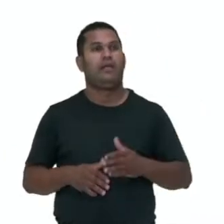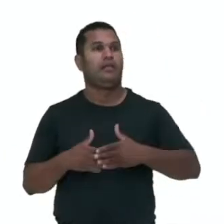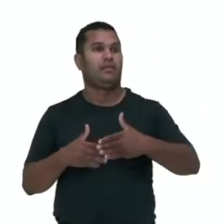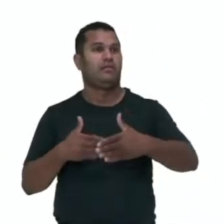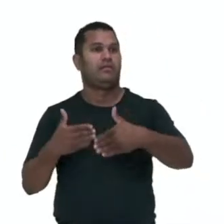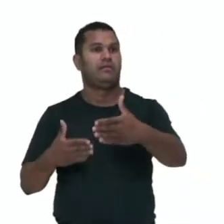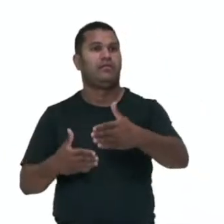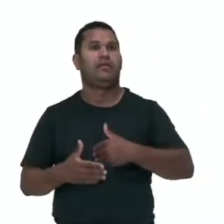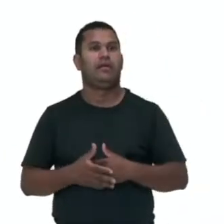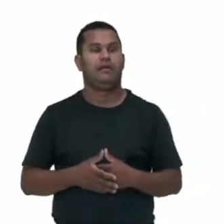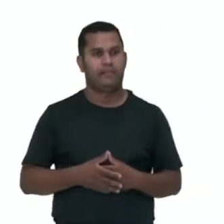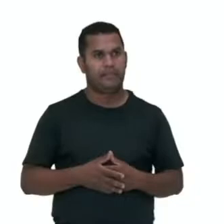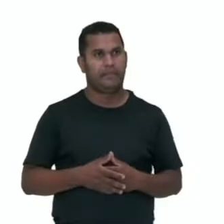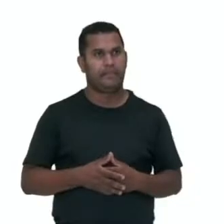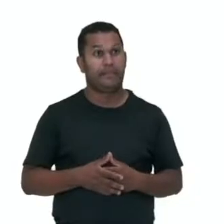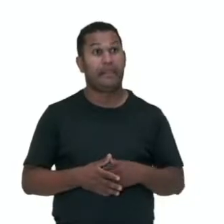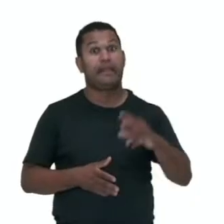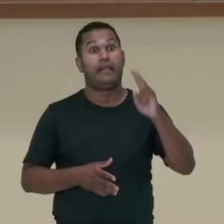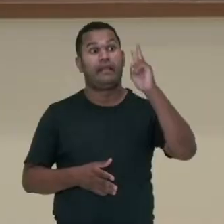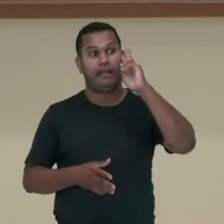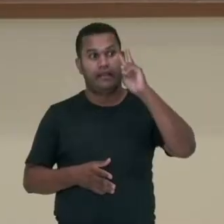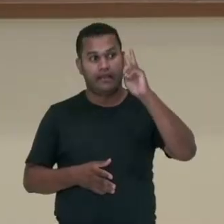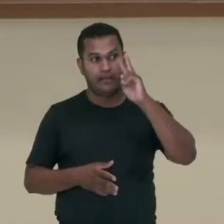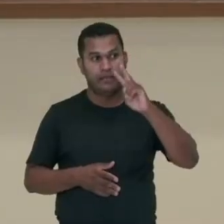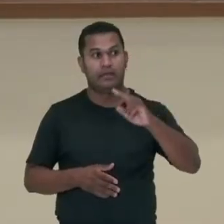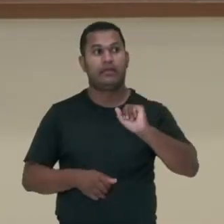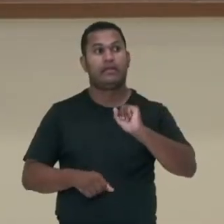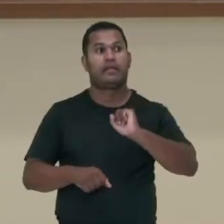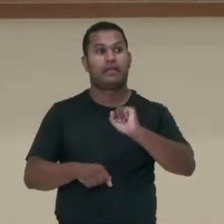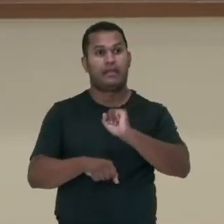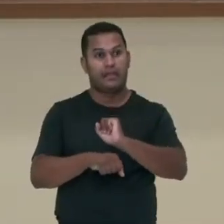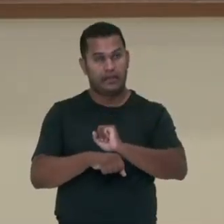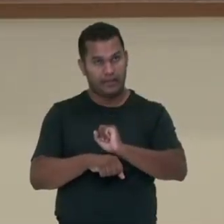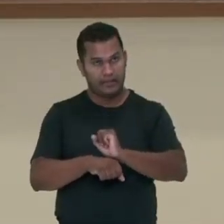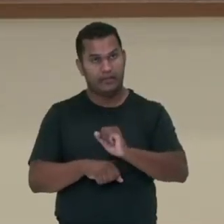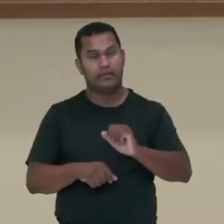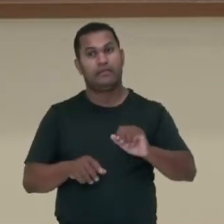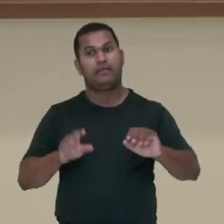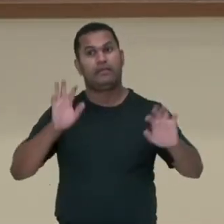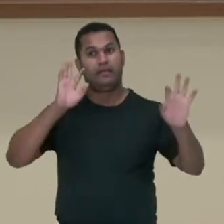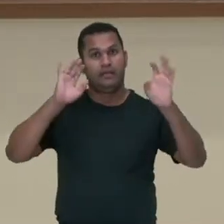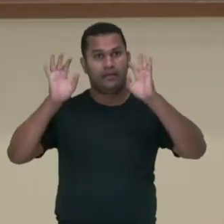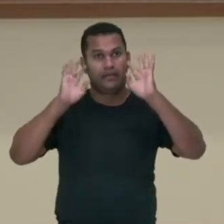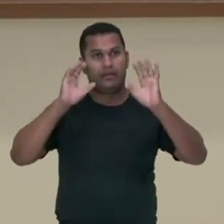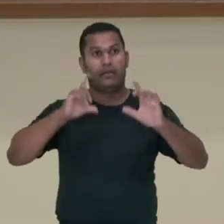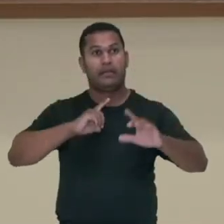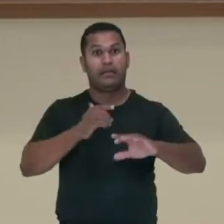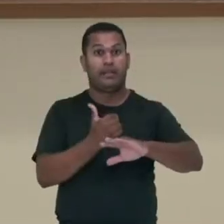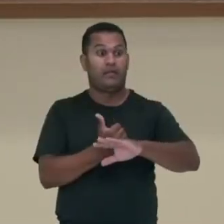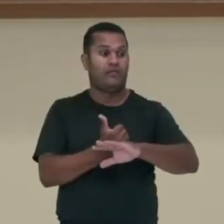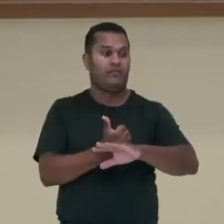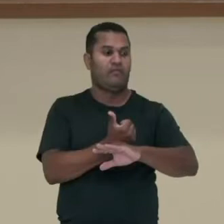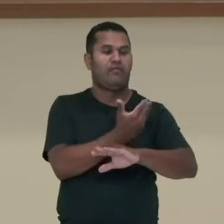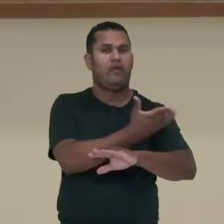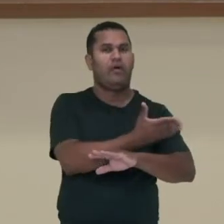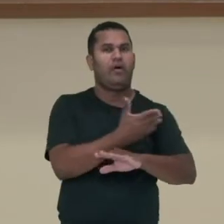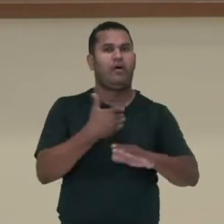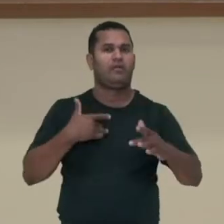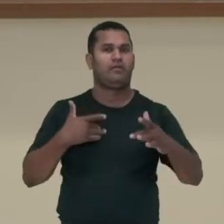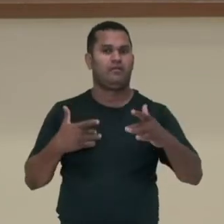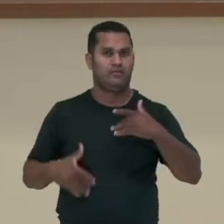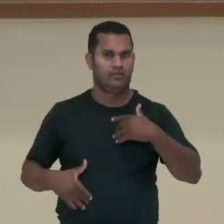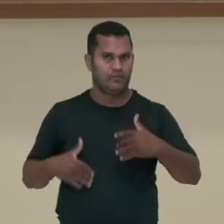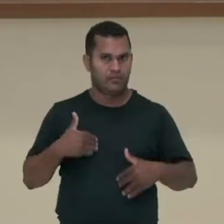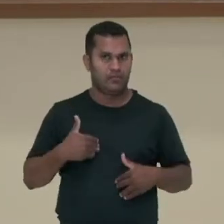Lembrando que existem fatores externos também ao DNA, tá? Lembrando que o DNA está todo enrolado na forma de cromossomos aqui,